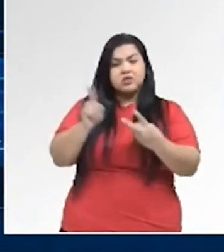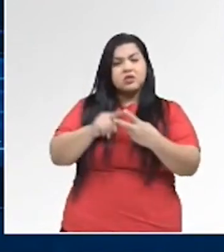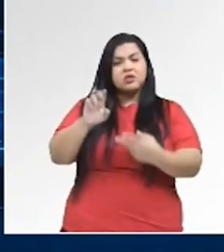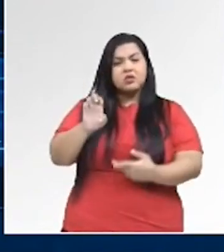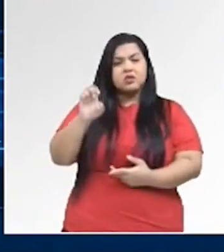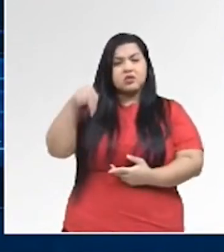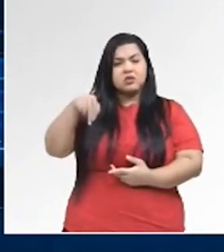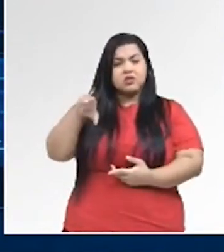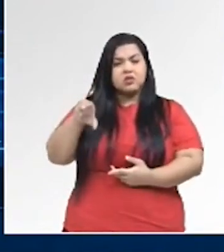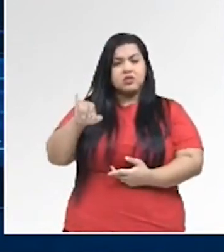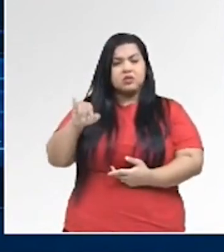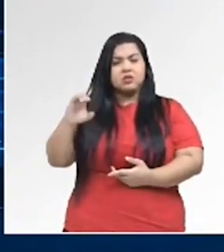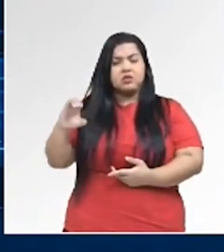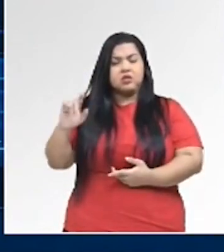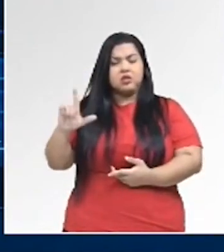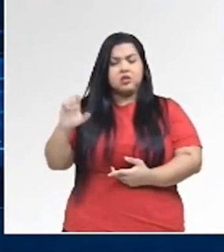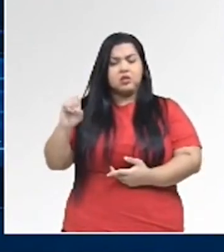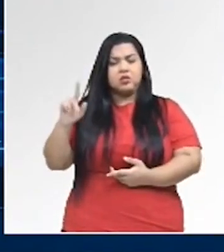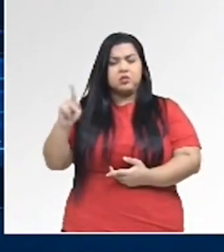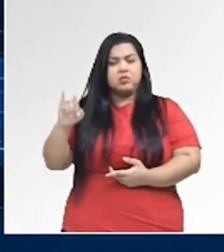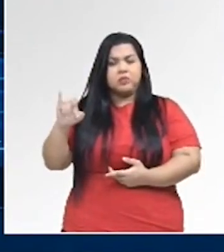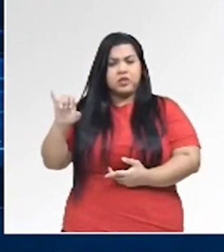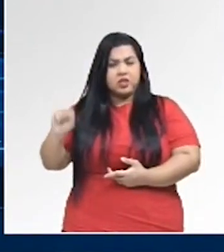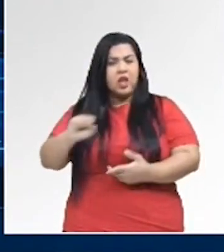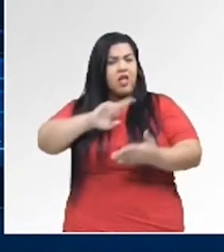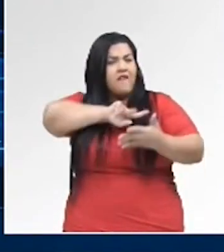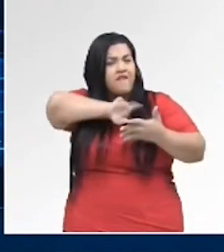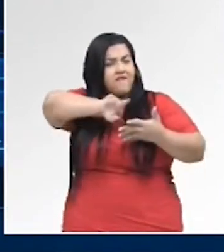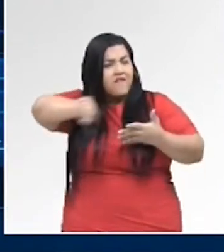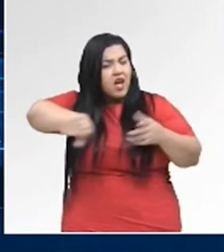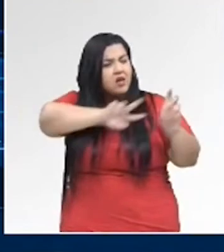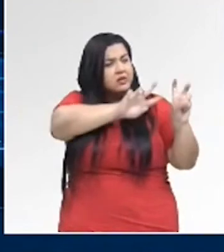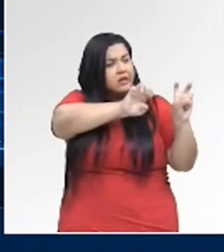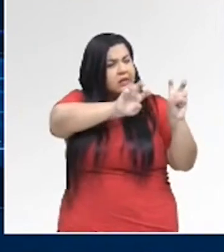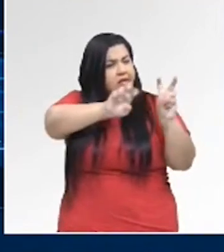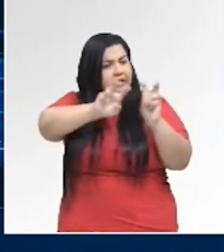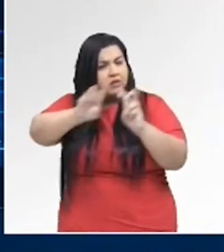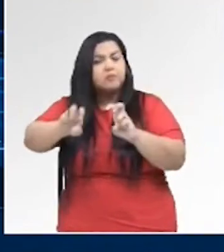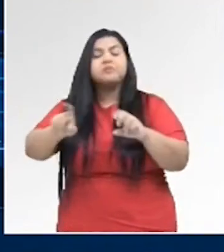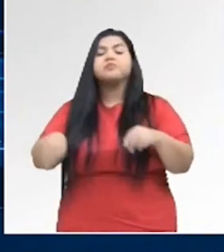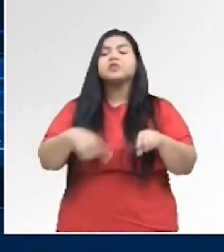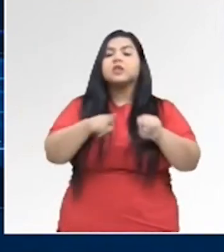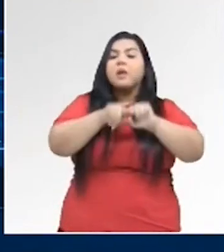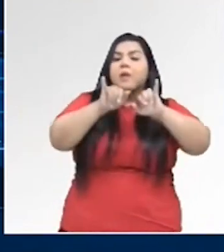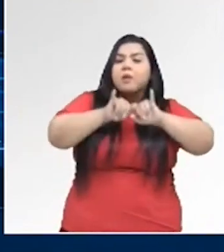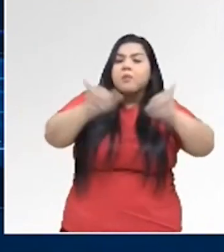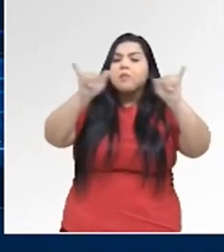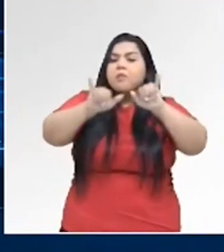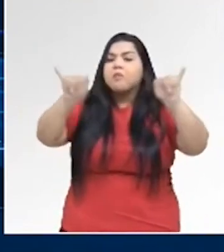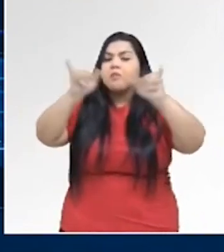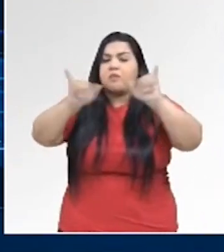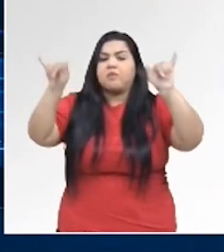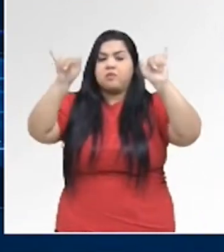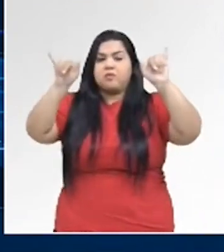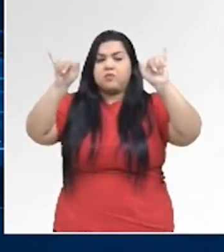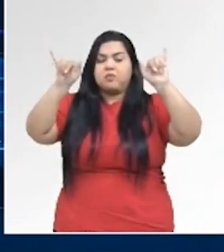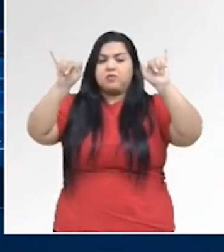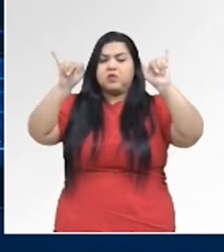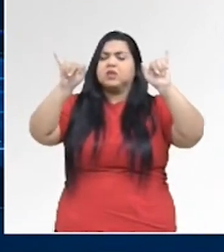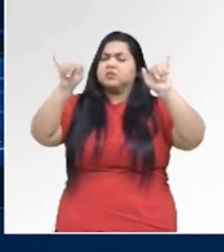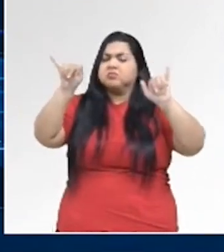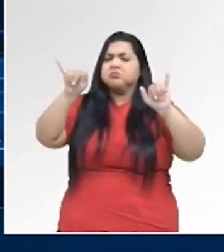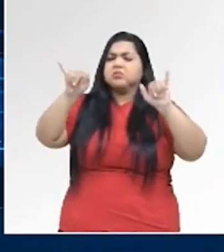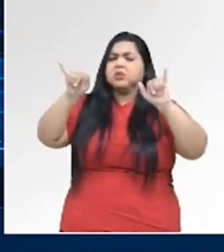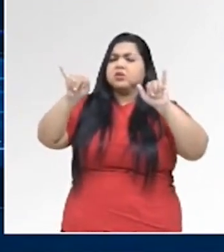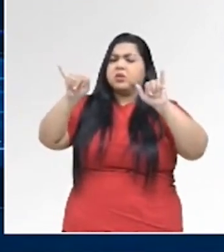trazem vários assuntos, né, de diferentes áreas, as propagandas publicitárias também, elas